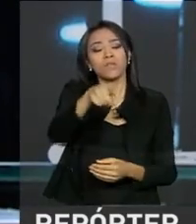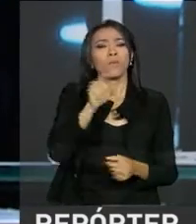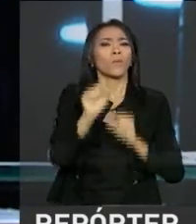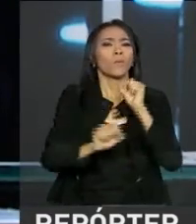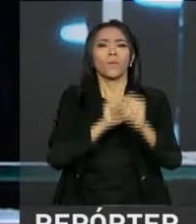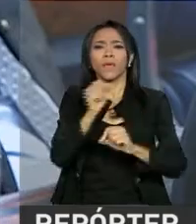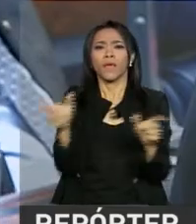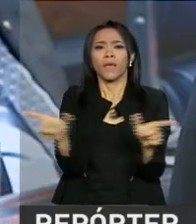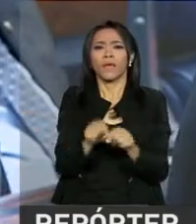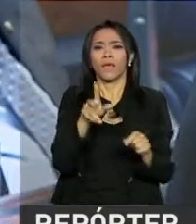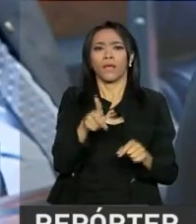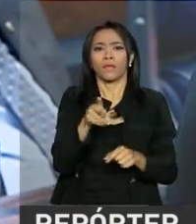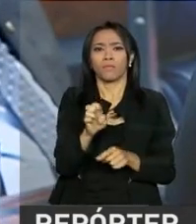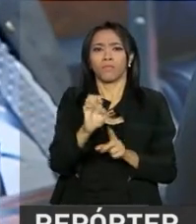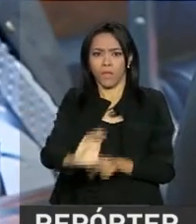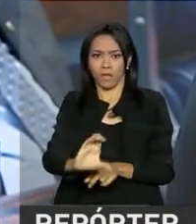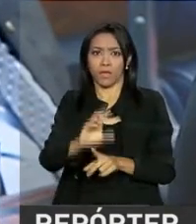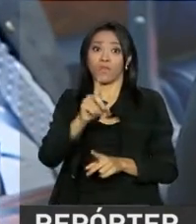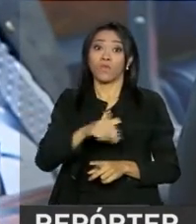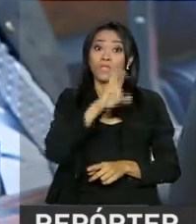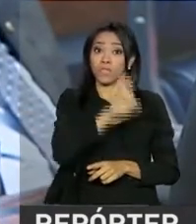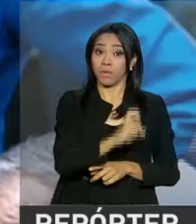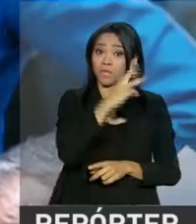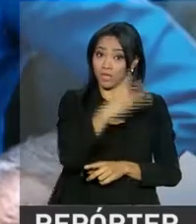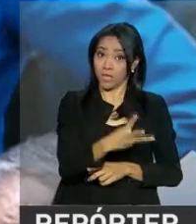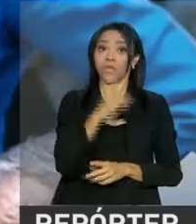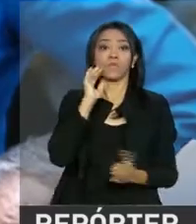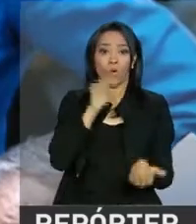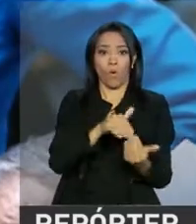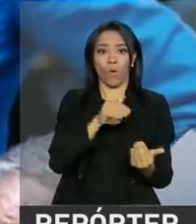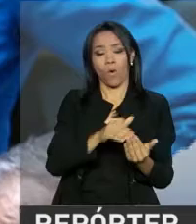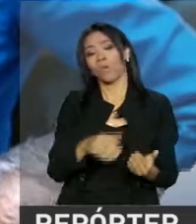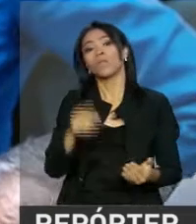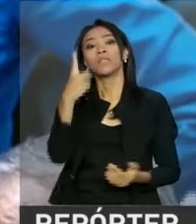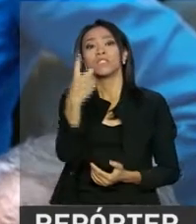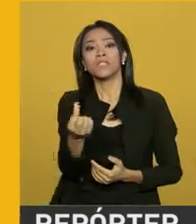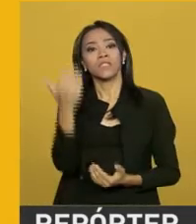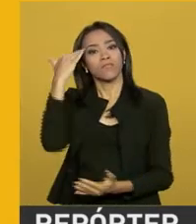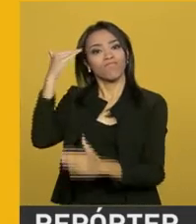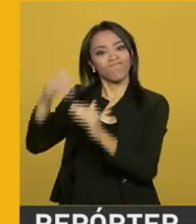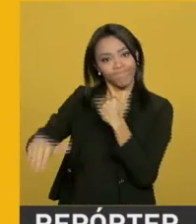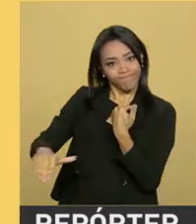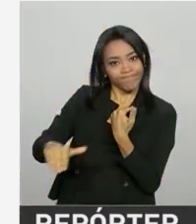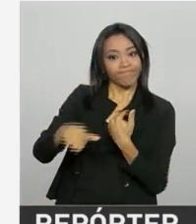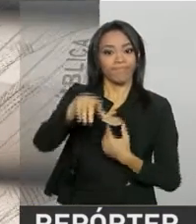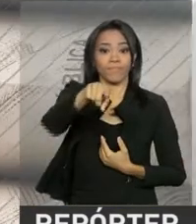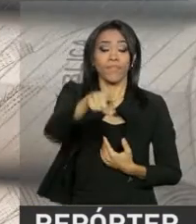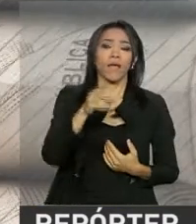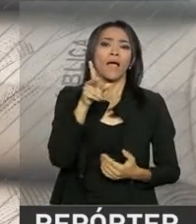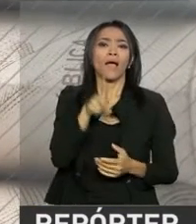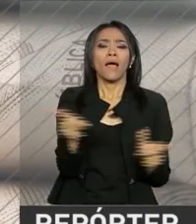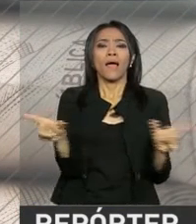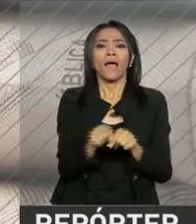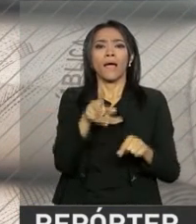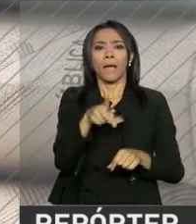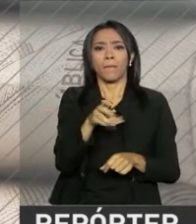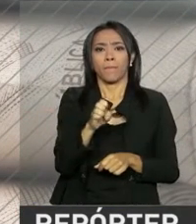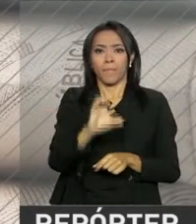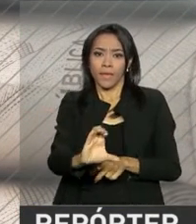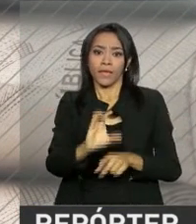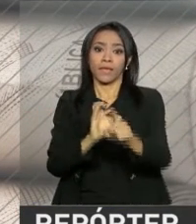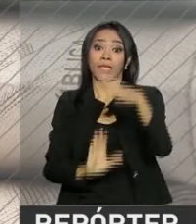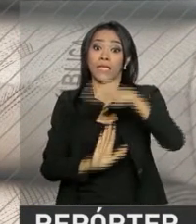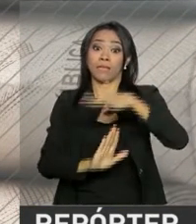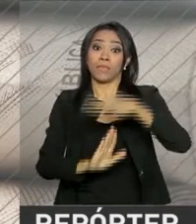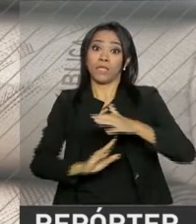públicos foram 53 votos favoráveis e 16 contrários até que limita o crescimento dos gastos para os